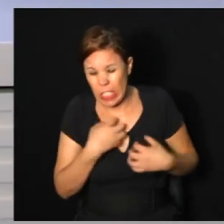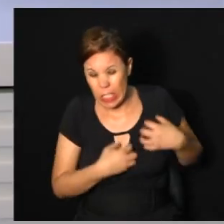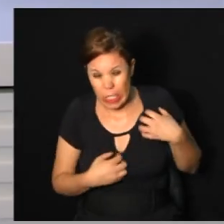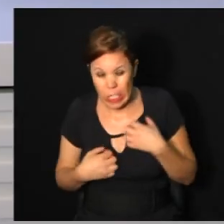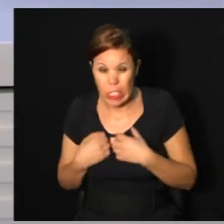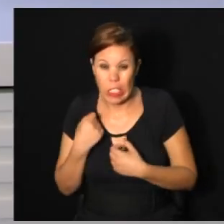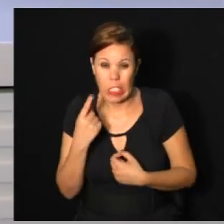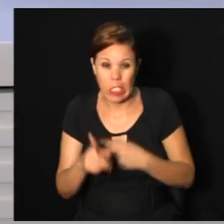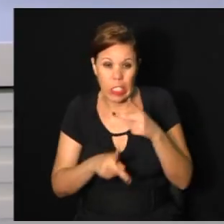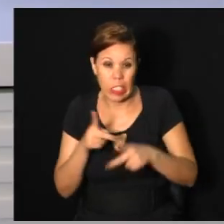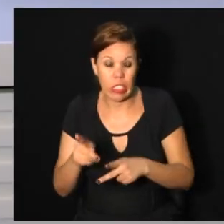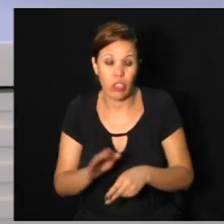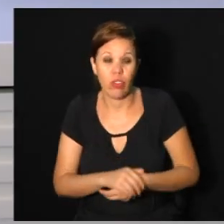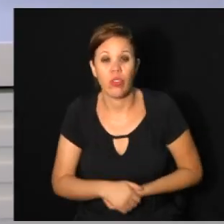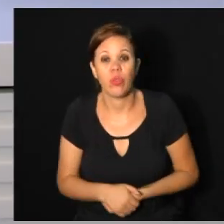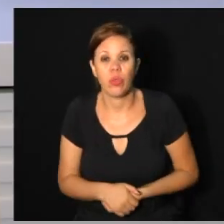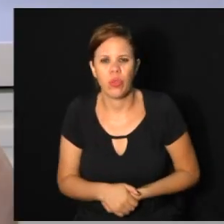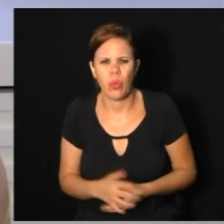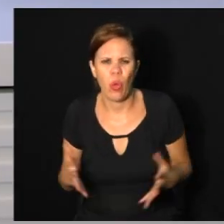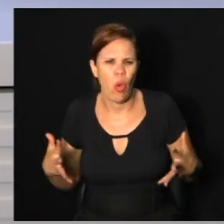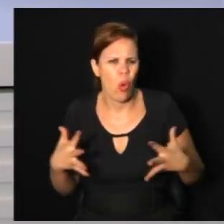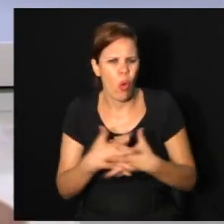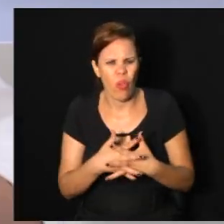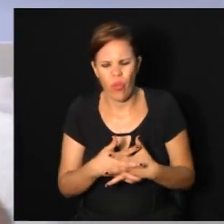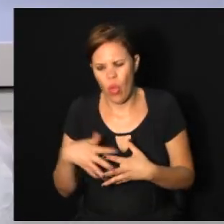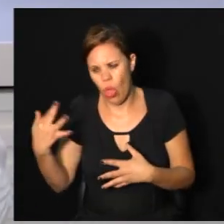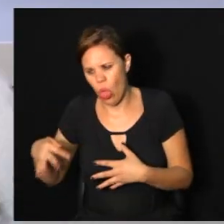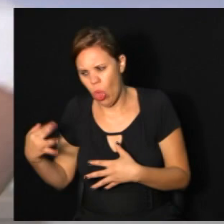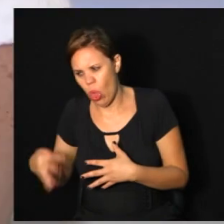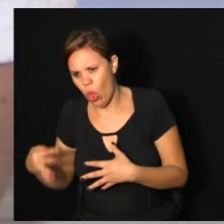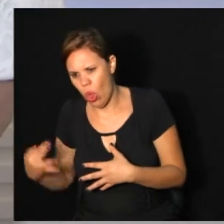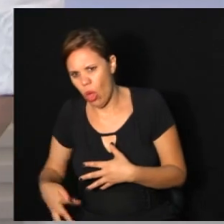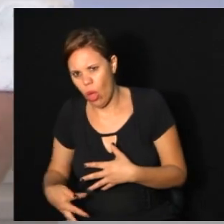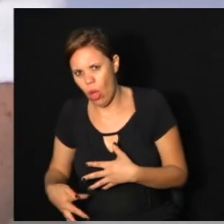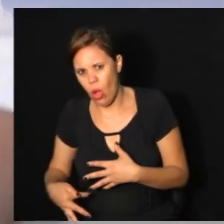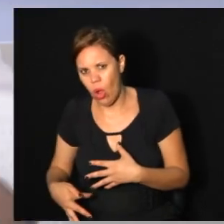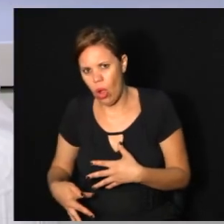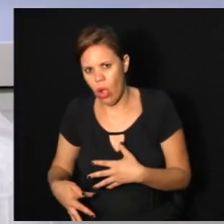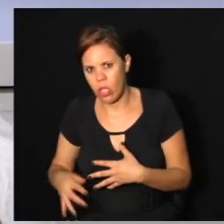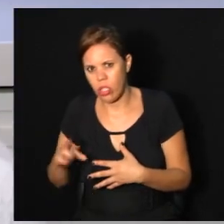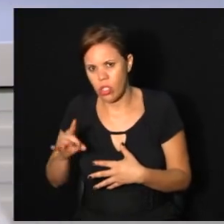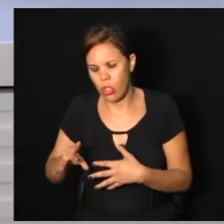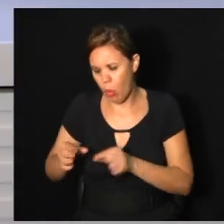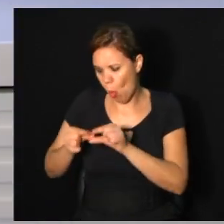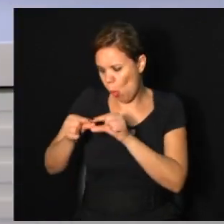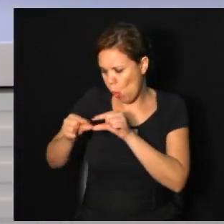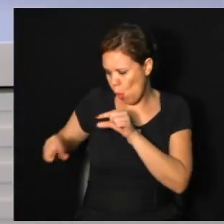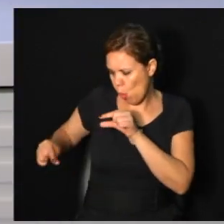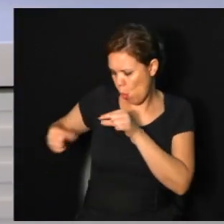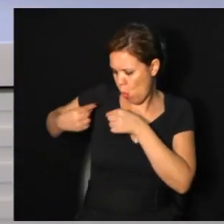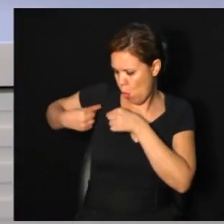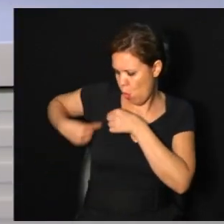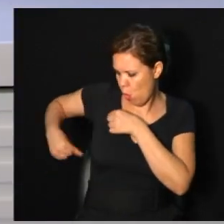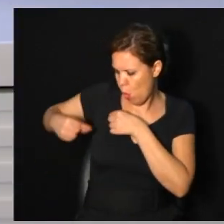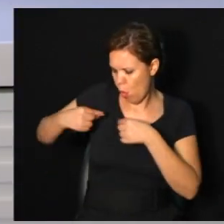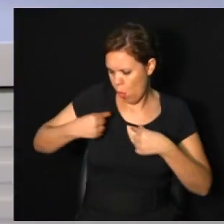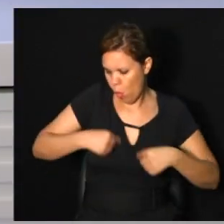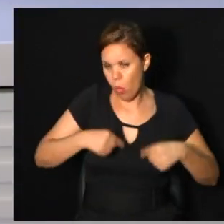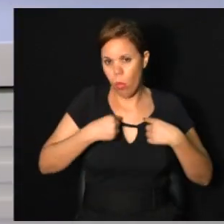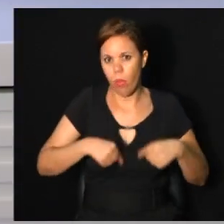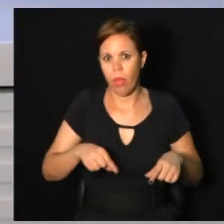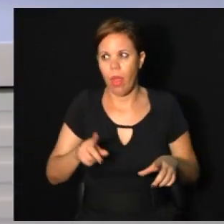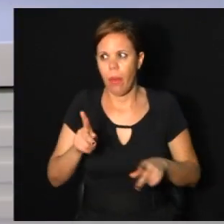casos até de confundir essa dor do herpes, como ela dá em faixa, se confunde até com um